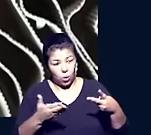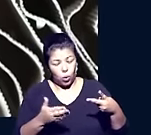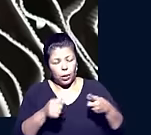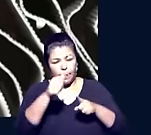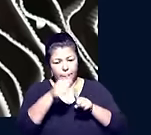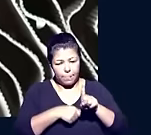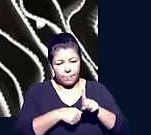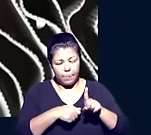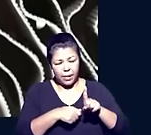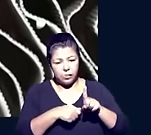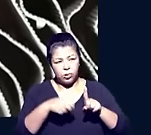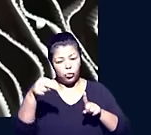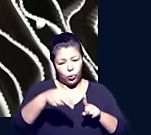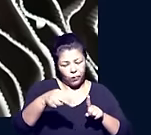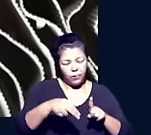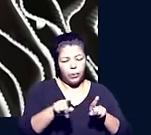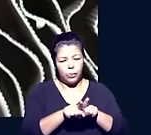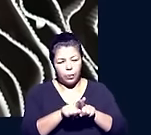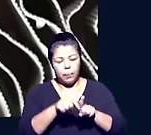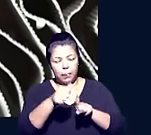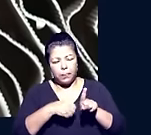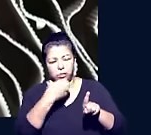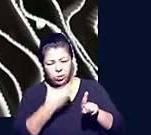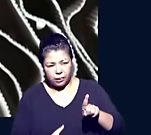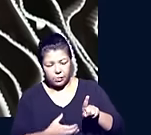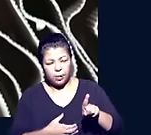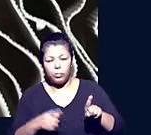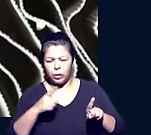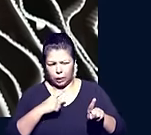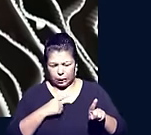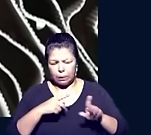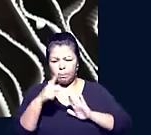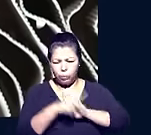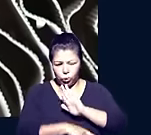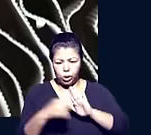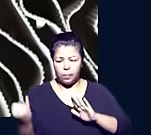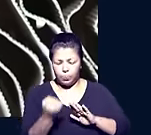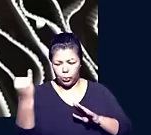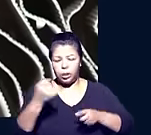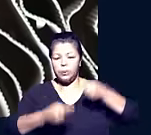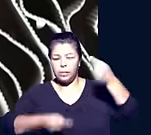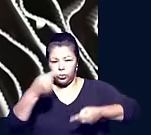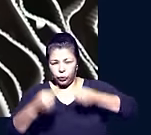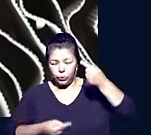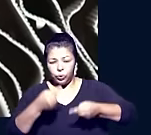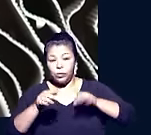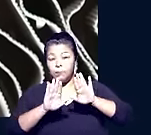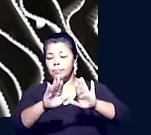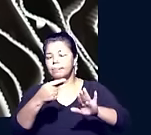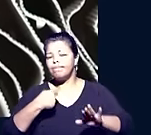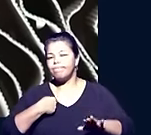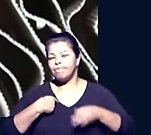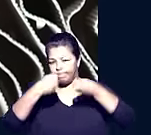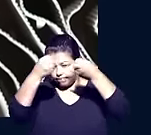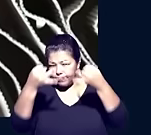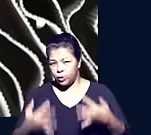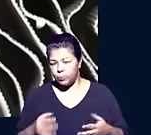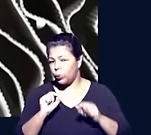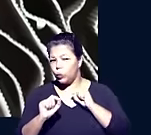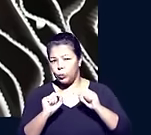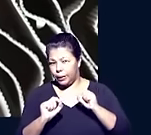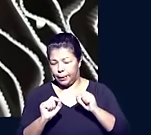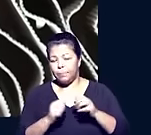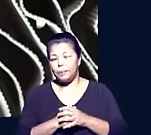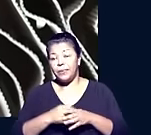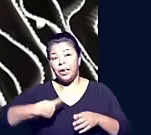tem várias matérias importantíssimas para isso e a reforma administrativa eu volto a falar gente a gente tem